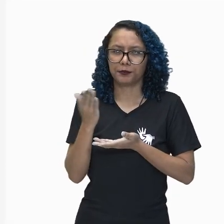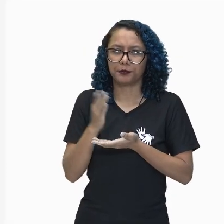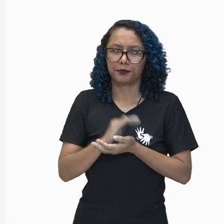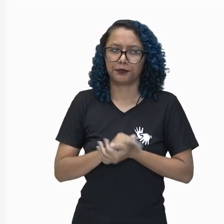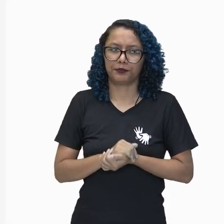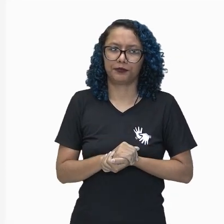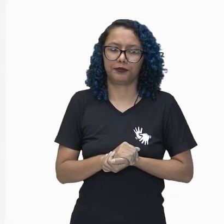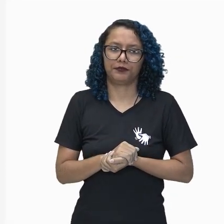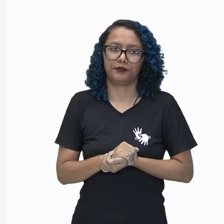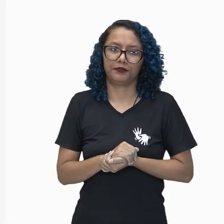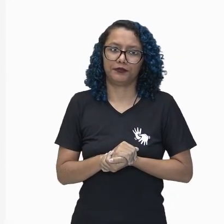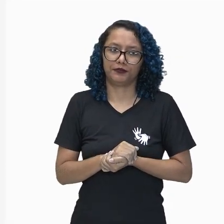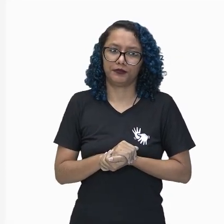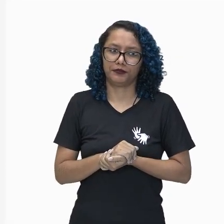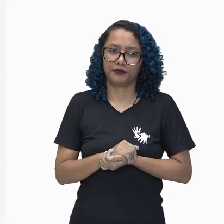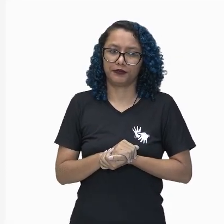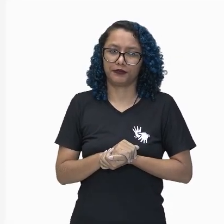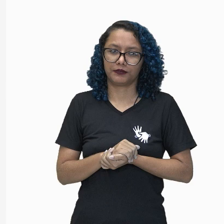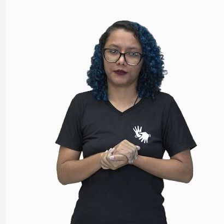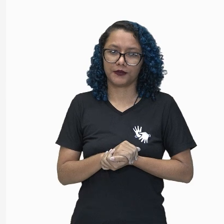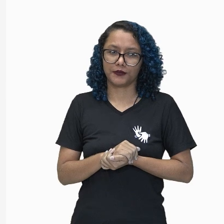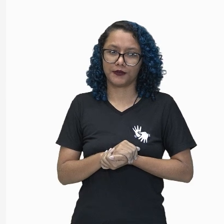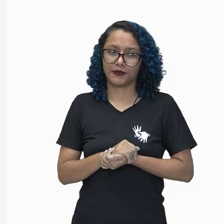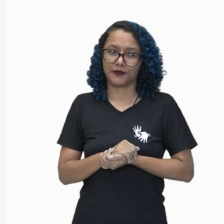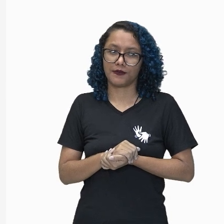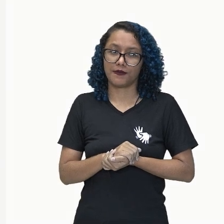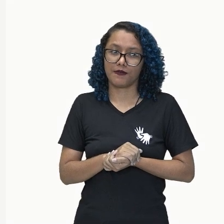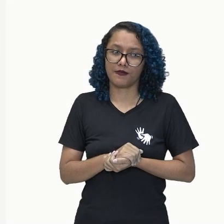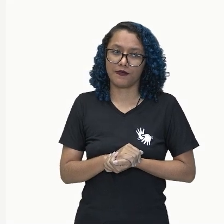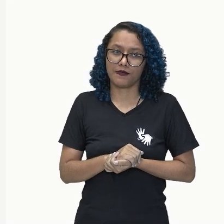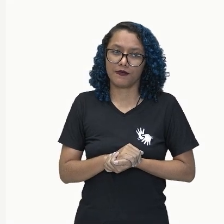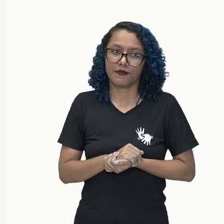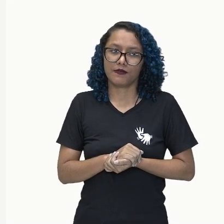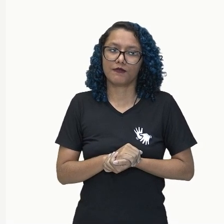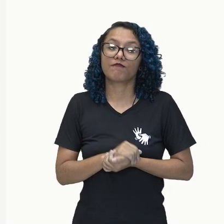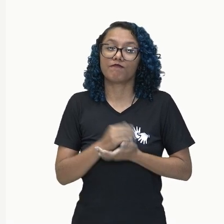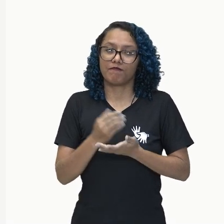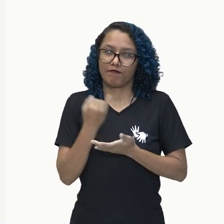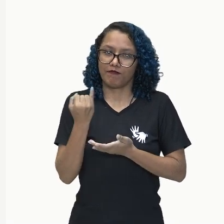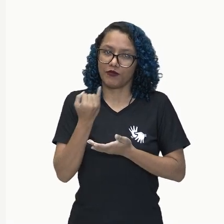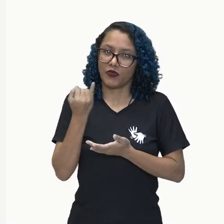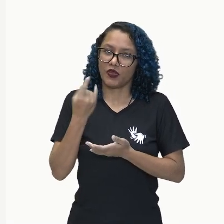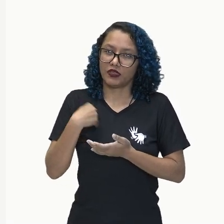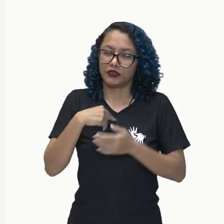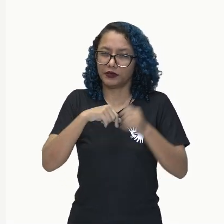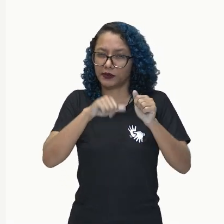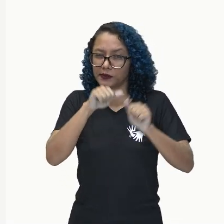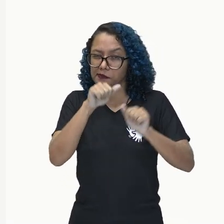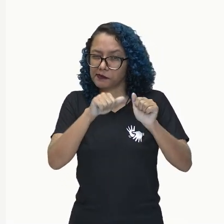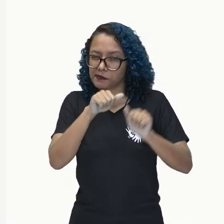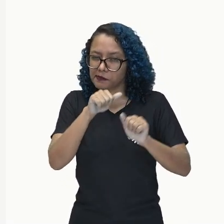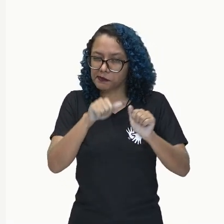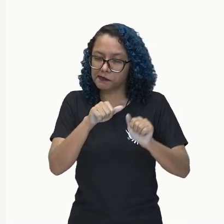Então, importante que nós possamos aqui analisar em uma